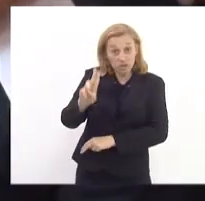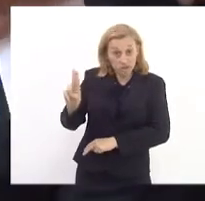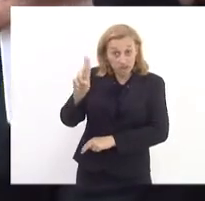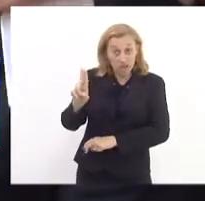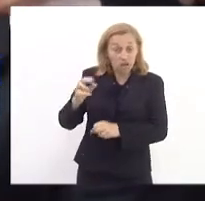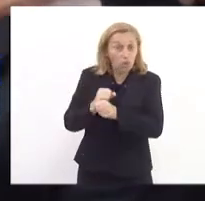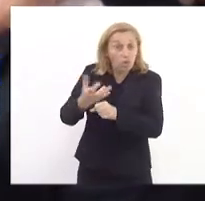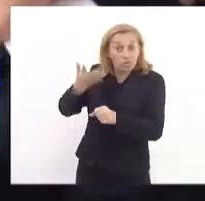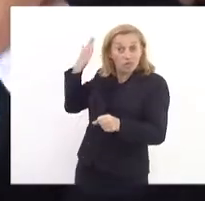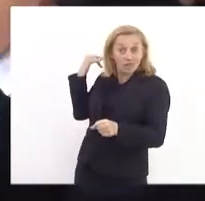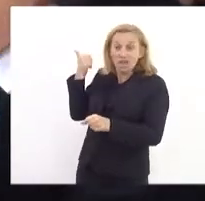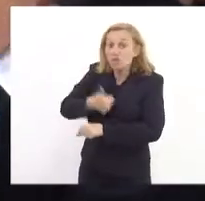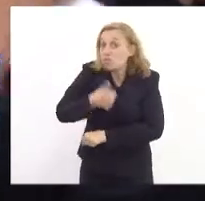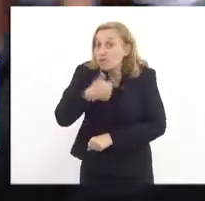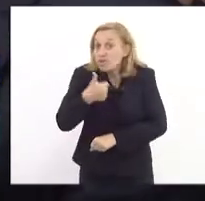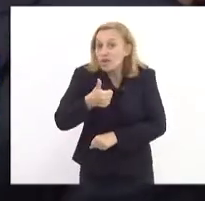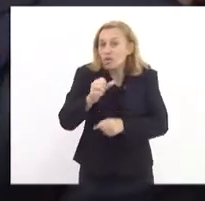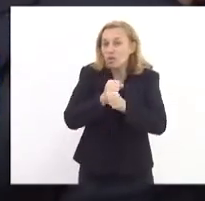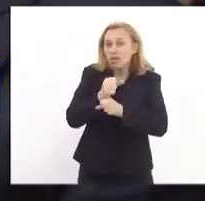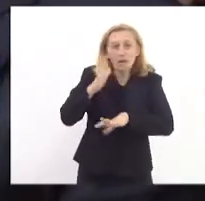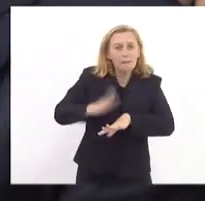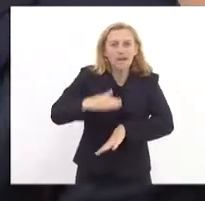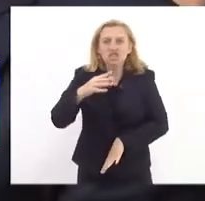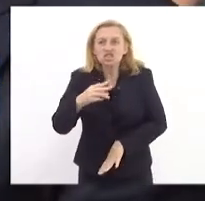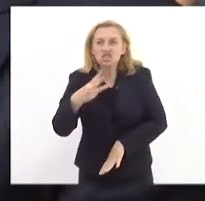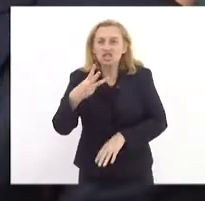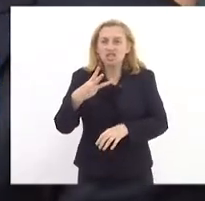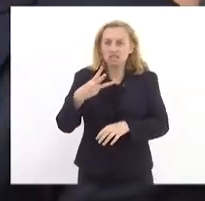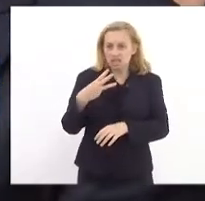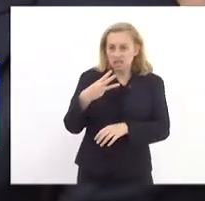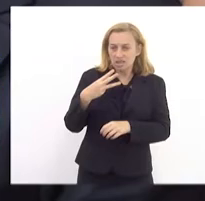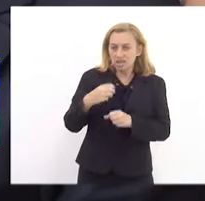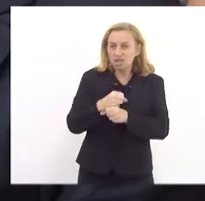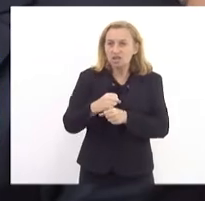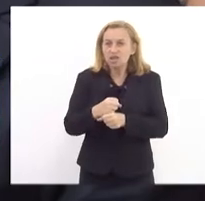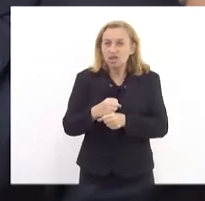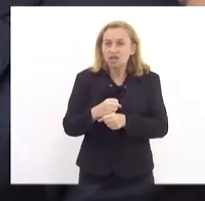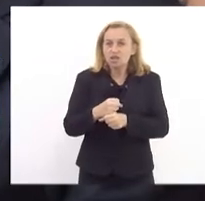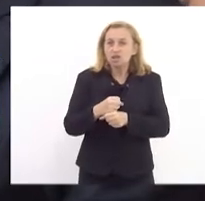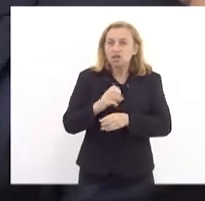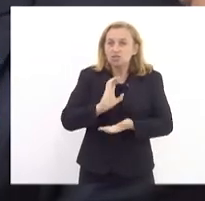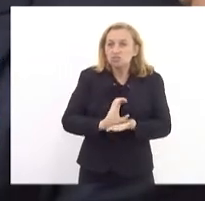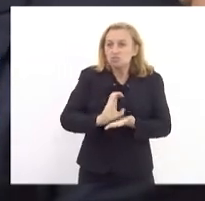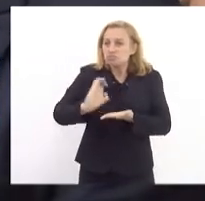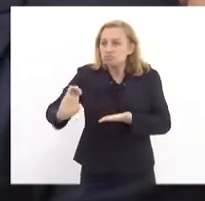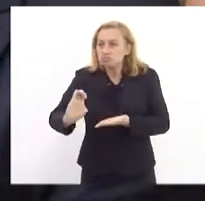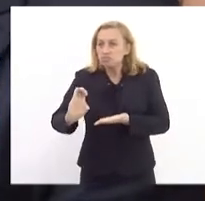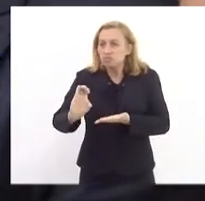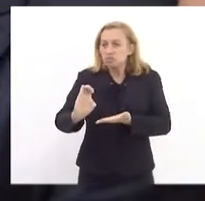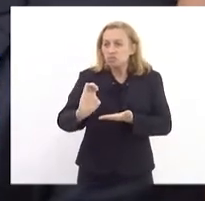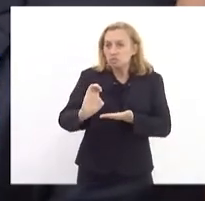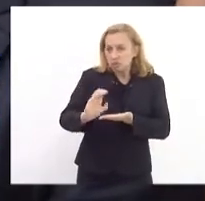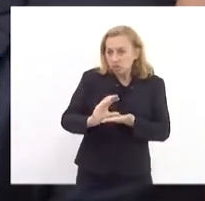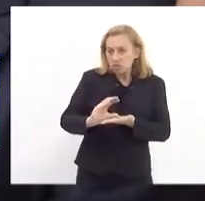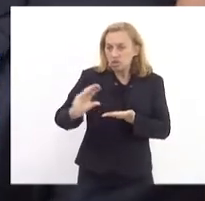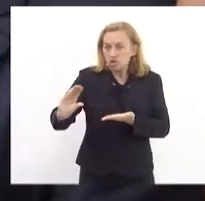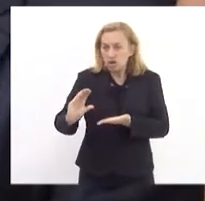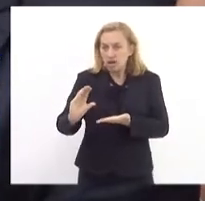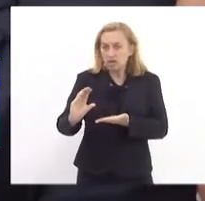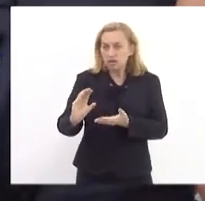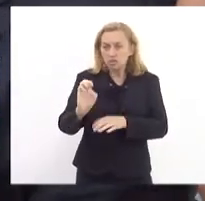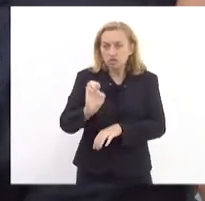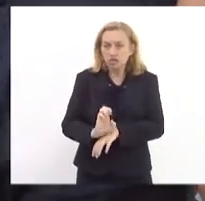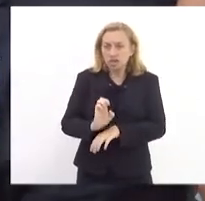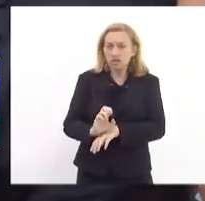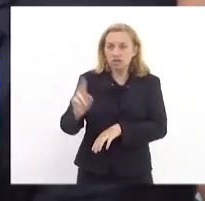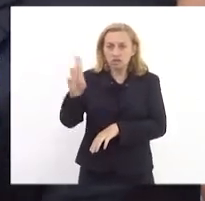ano passado foi o primeiro ano, em mais de 3 décadas, que o Estado não contingenciou nenhum real, nem da ciência e tecnologia, nem